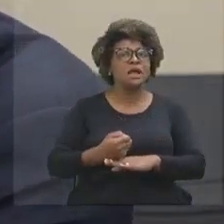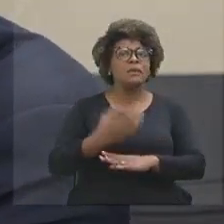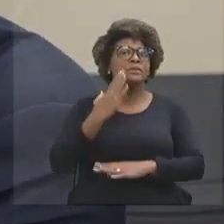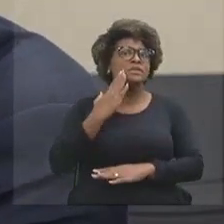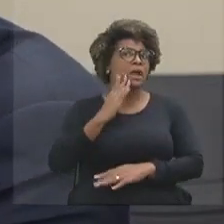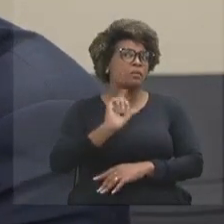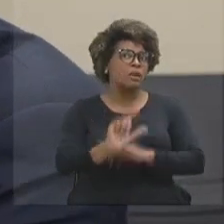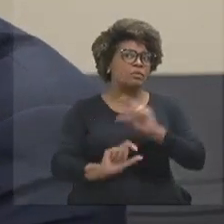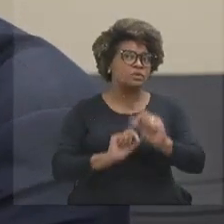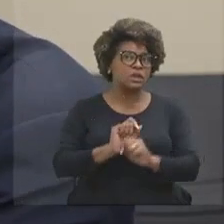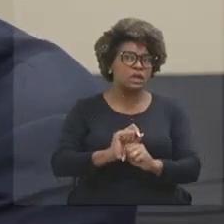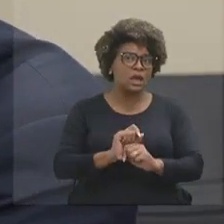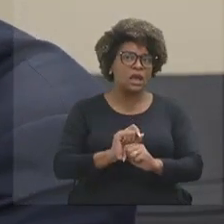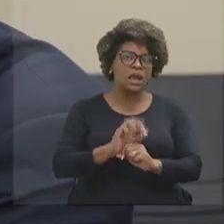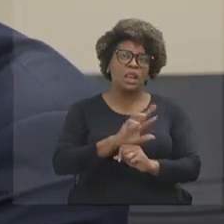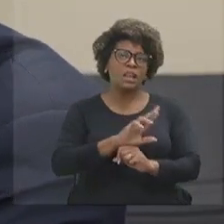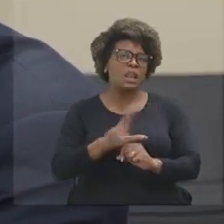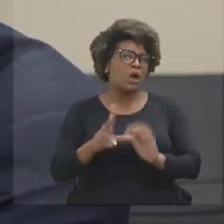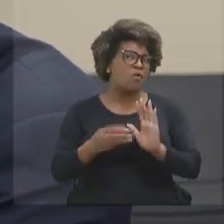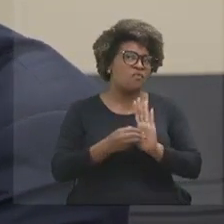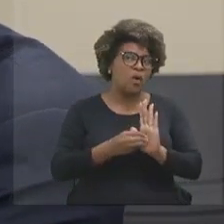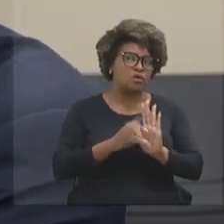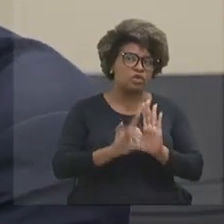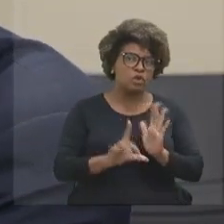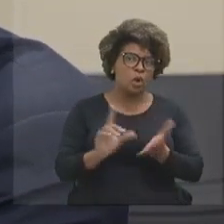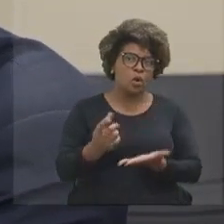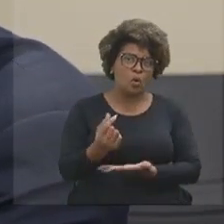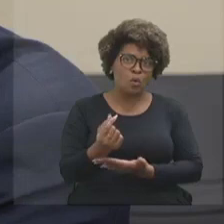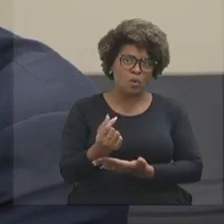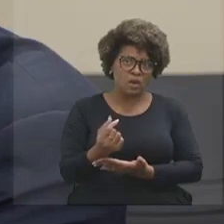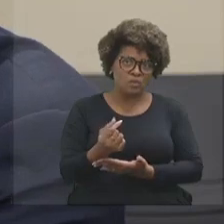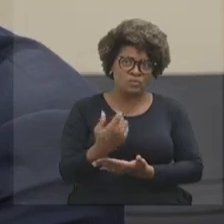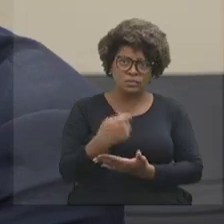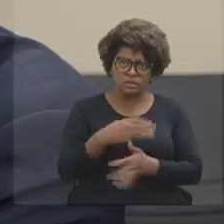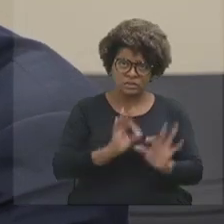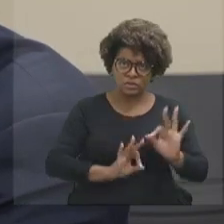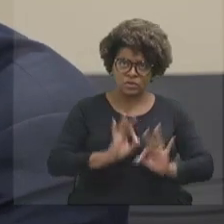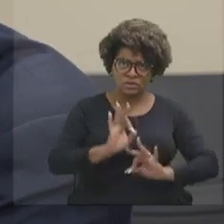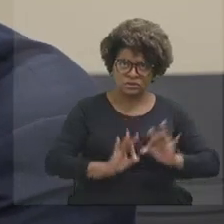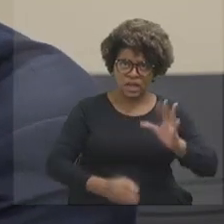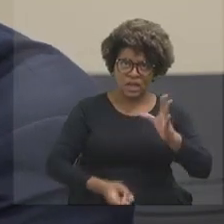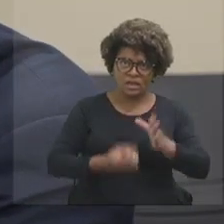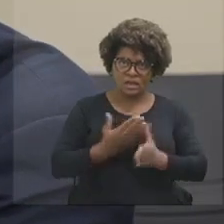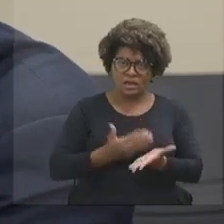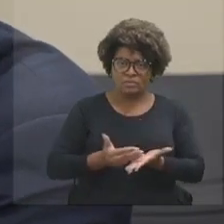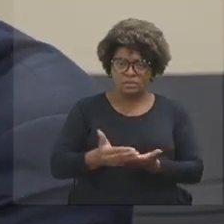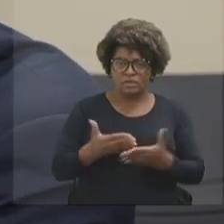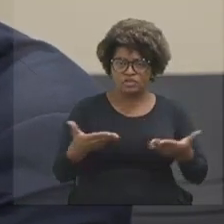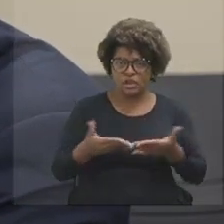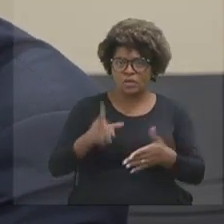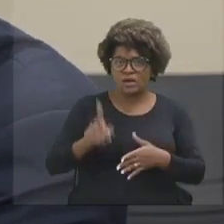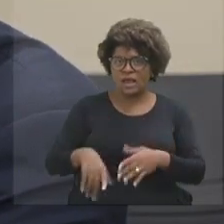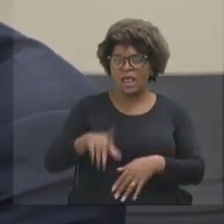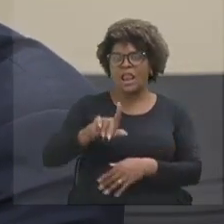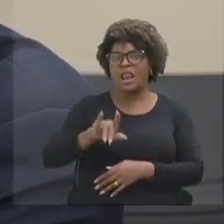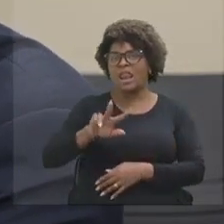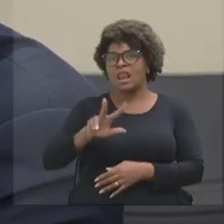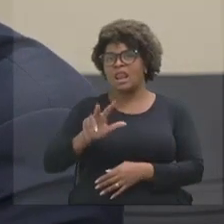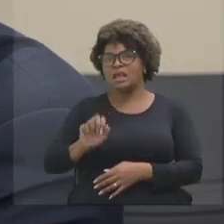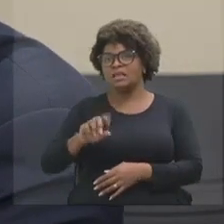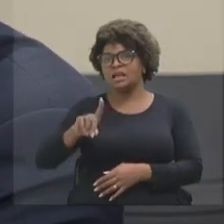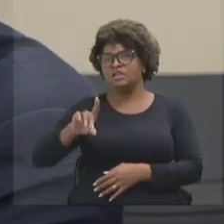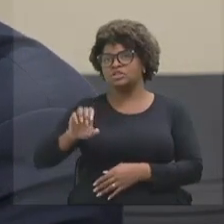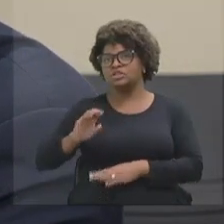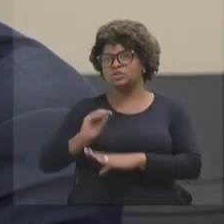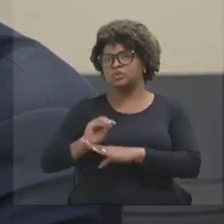sabe que não é só recurso né Nós estamos com organizar a rede então o que que nós estamos criando a partir de agora são as linhas de cuidado e vinculado